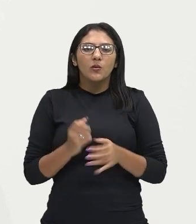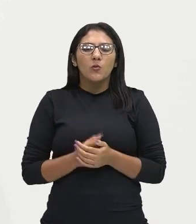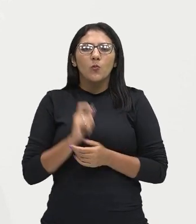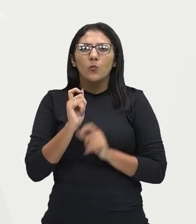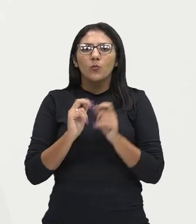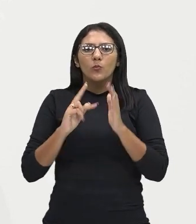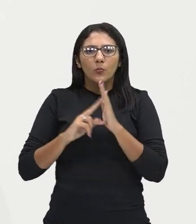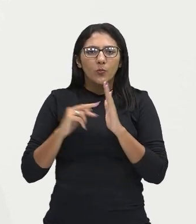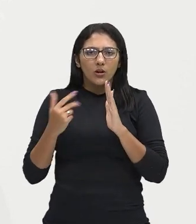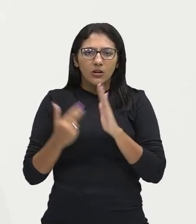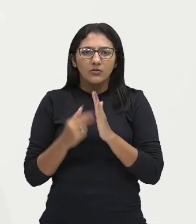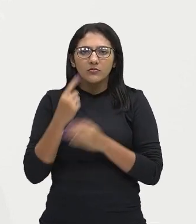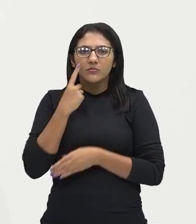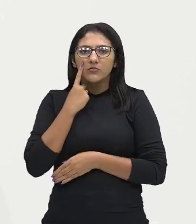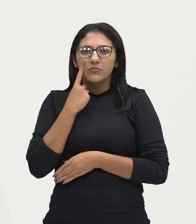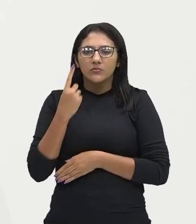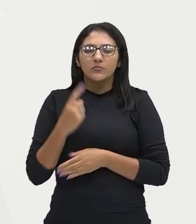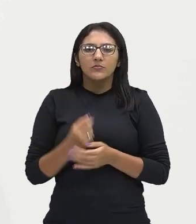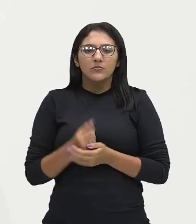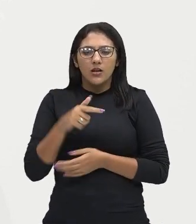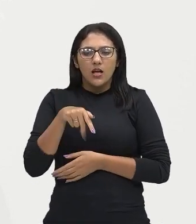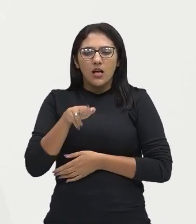nosso quociente